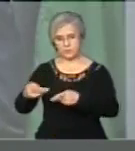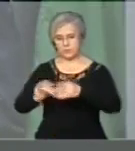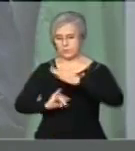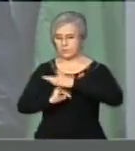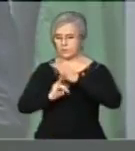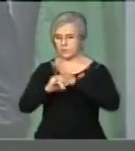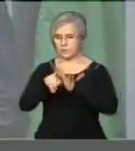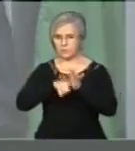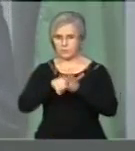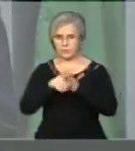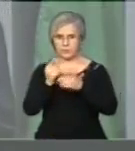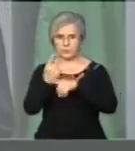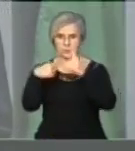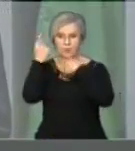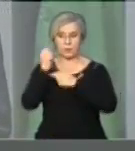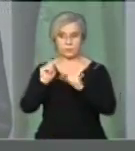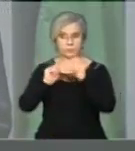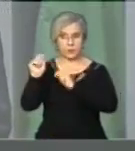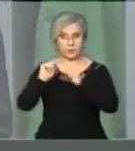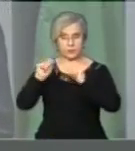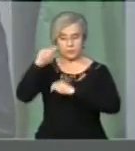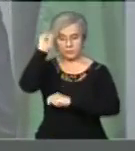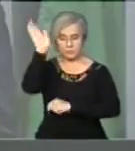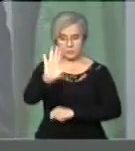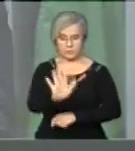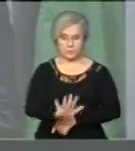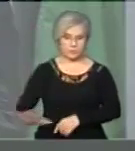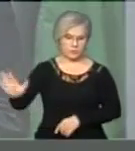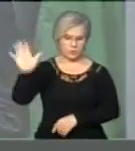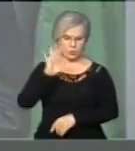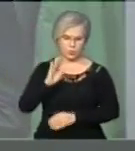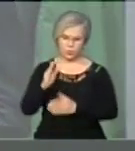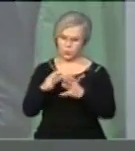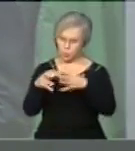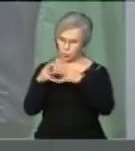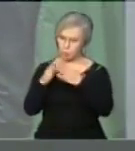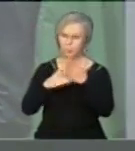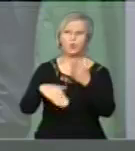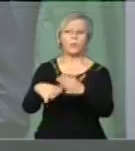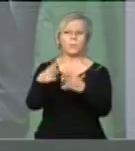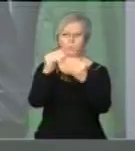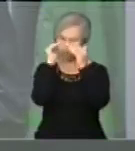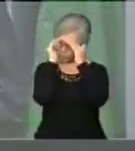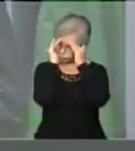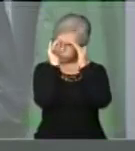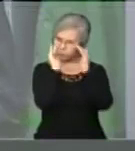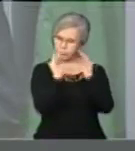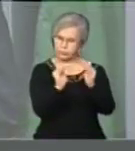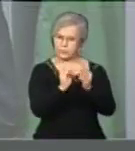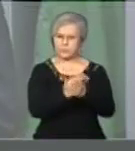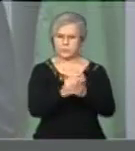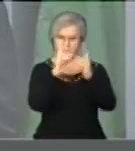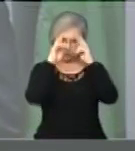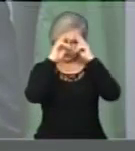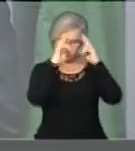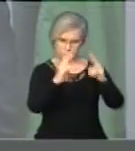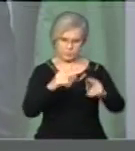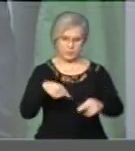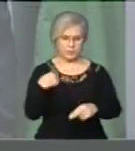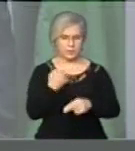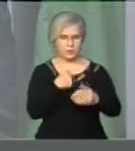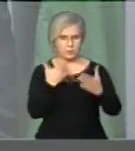Pesquisas Avançadas de Economia no Brasil, um instituto muito respeitado, e que lá nós nos